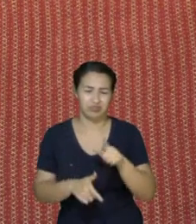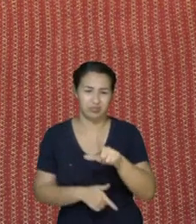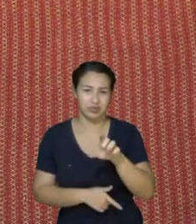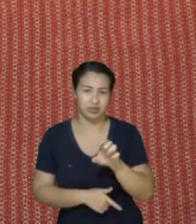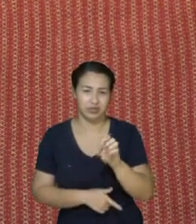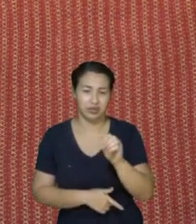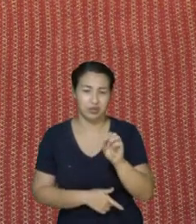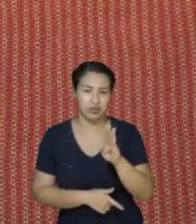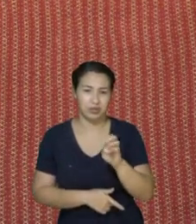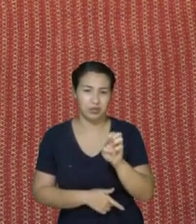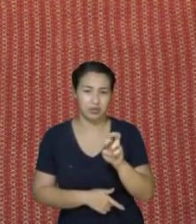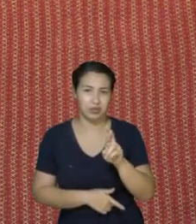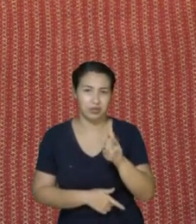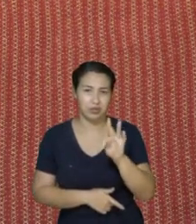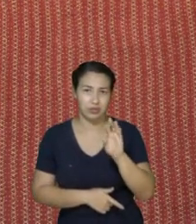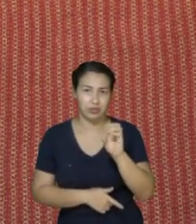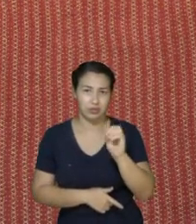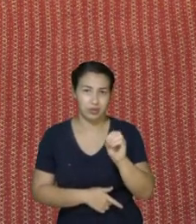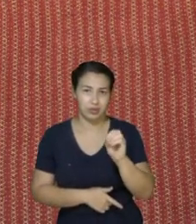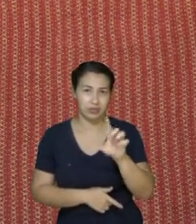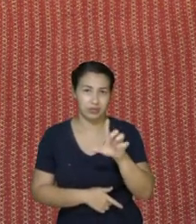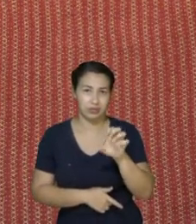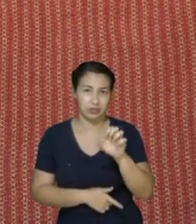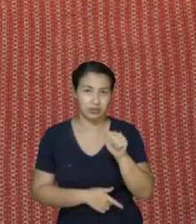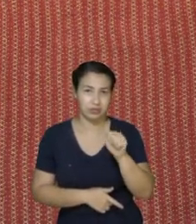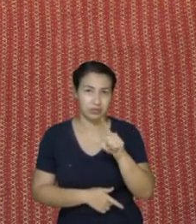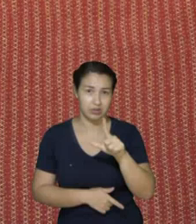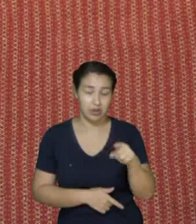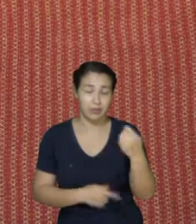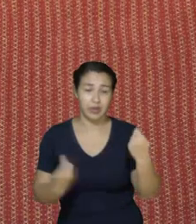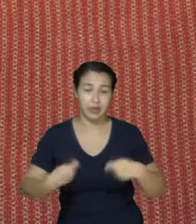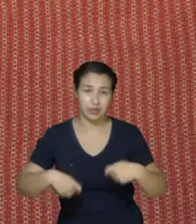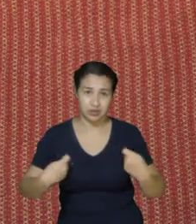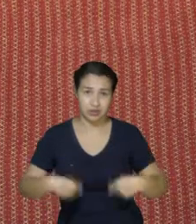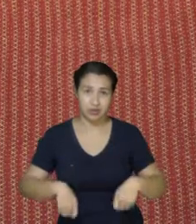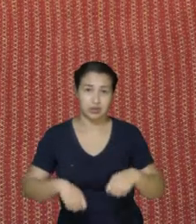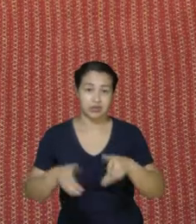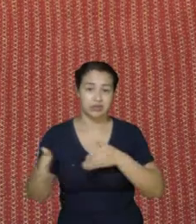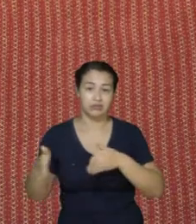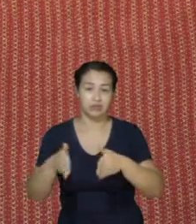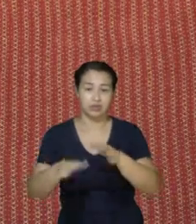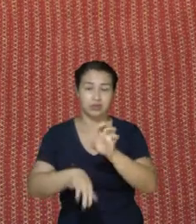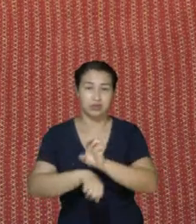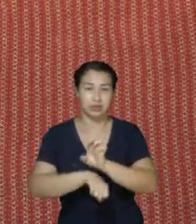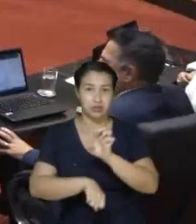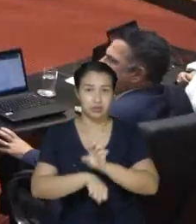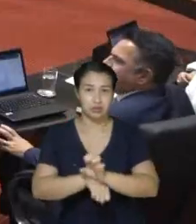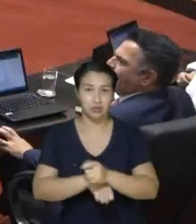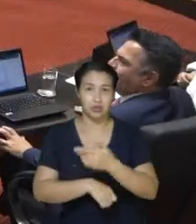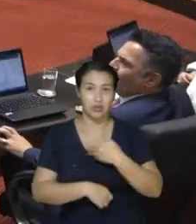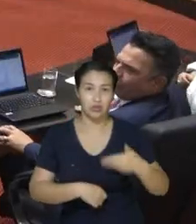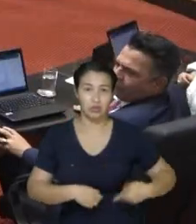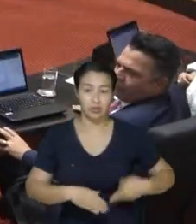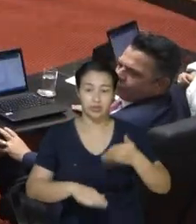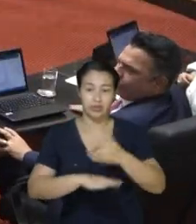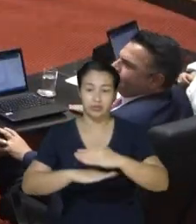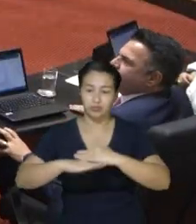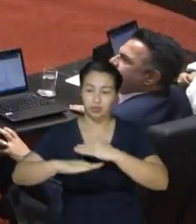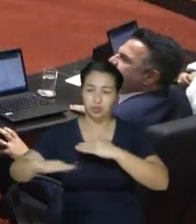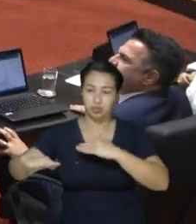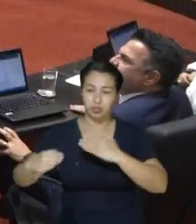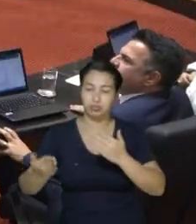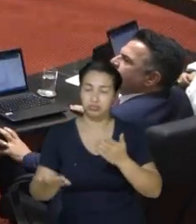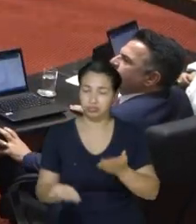como manter. Isso, sim, tem que ser uma estrada estadualizada e o governo tem que ir lá e pavimentar essa estrada.